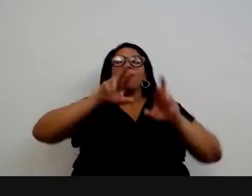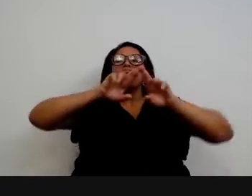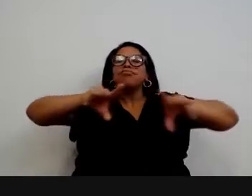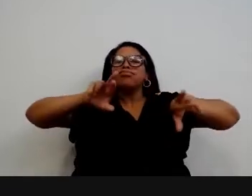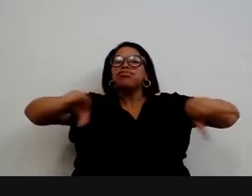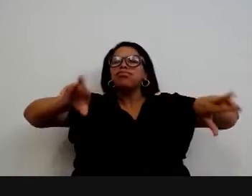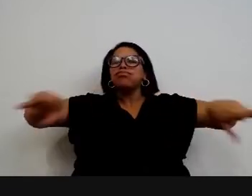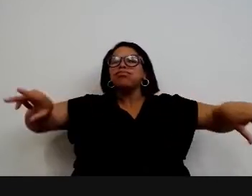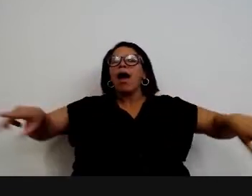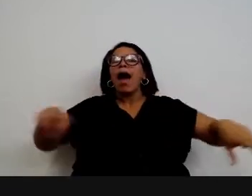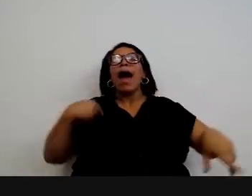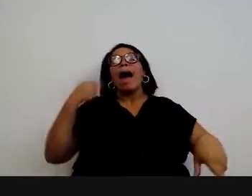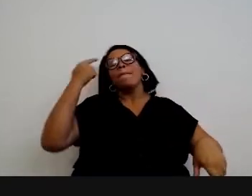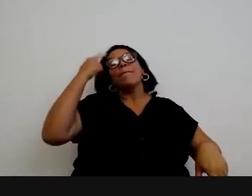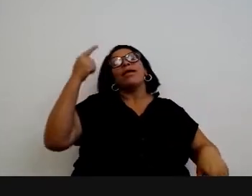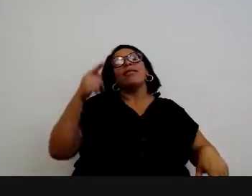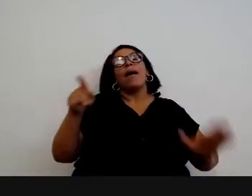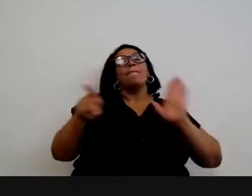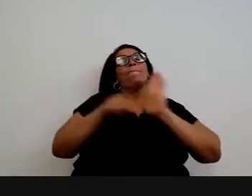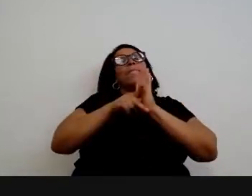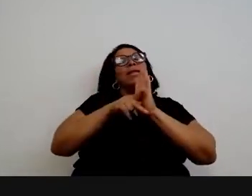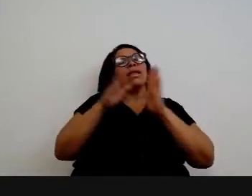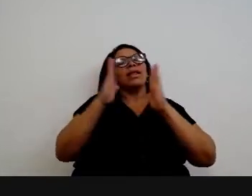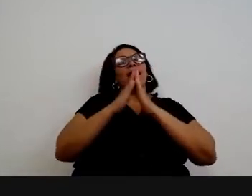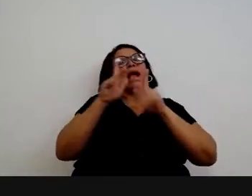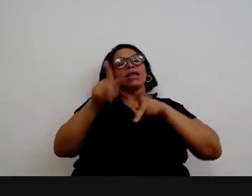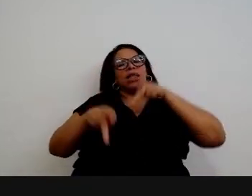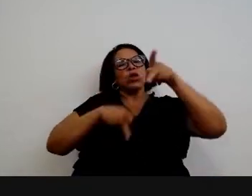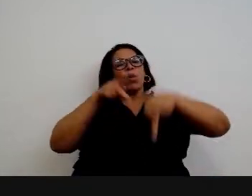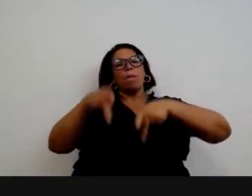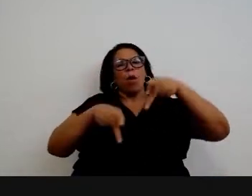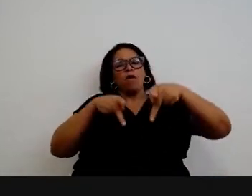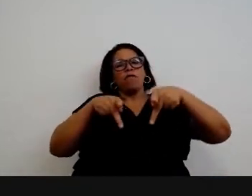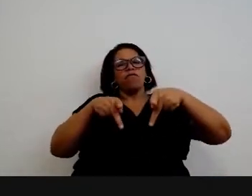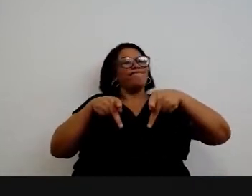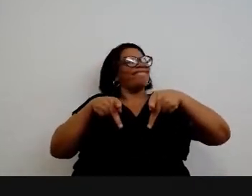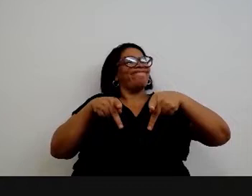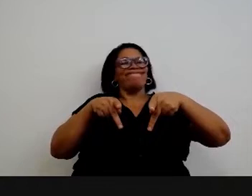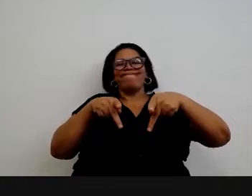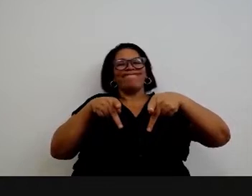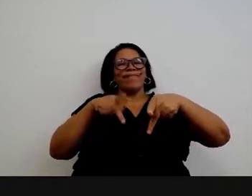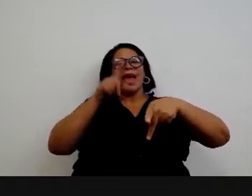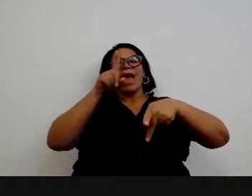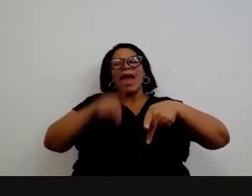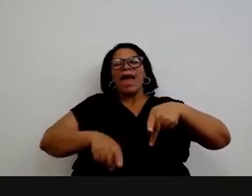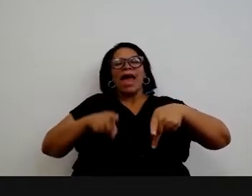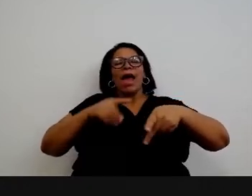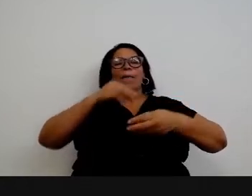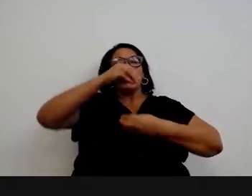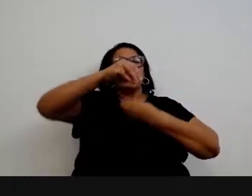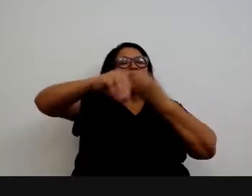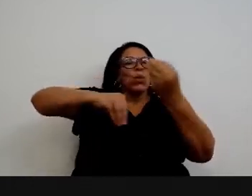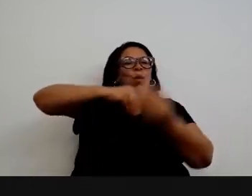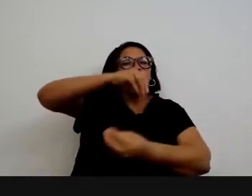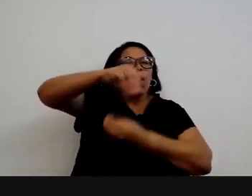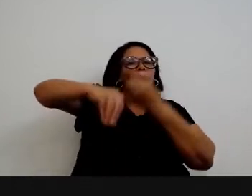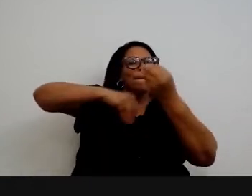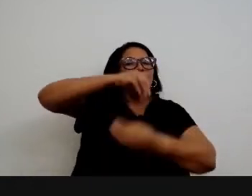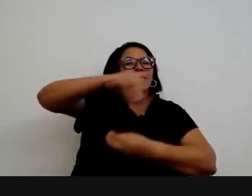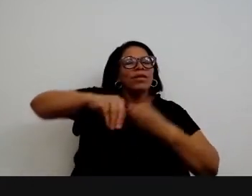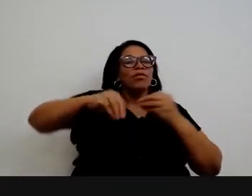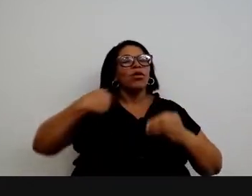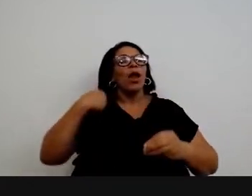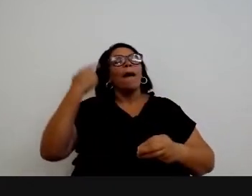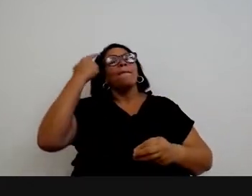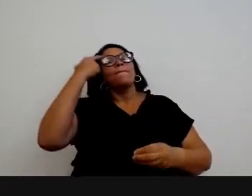Não, Humberto, é a casa do povo. Pois é, cara, mas povo nenhum é homogêneo. E esse é o grande barato de você pensar num legislativo. Então,